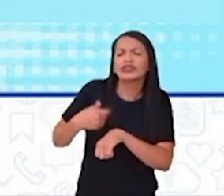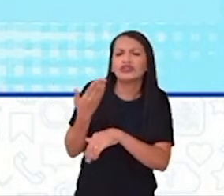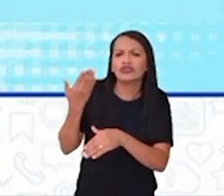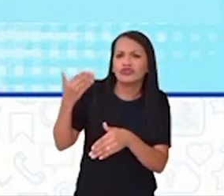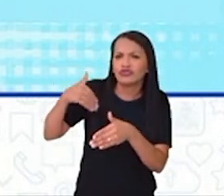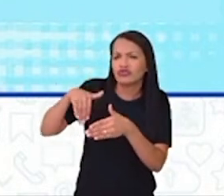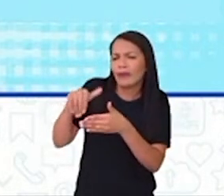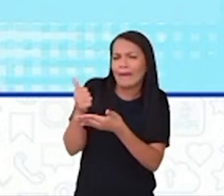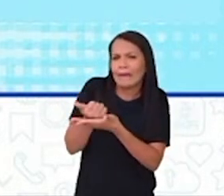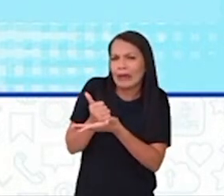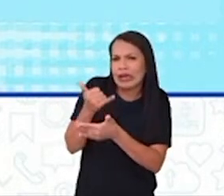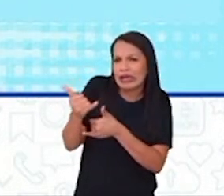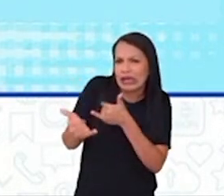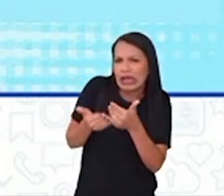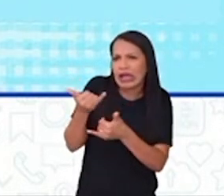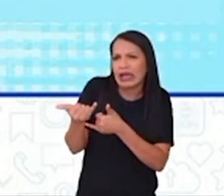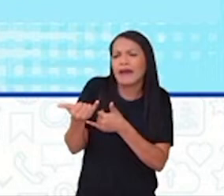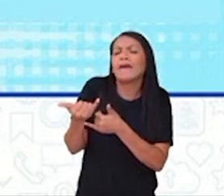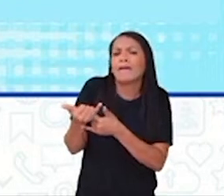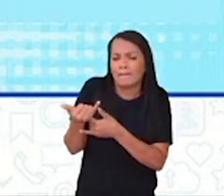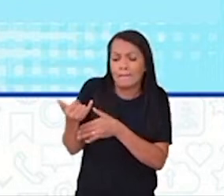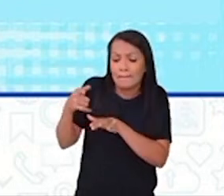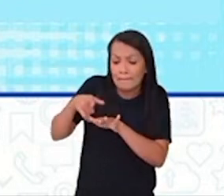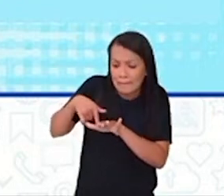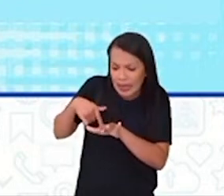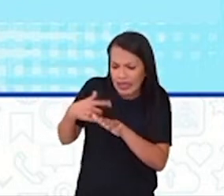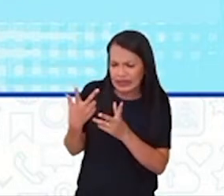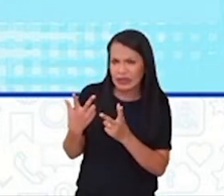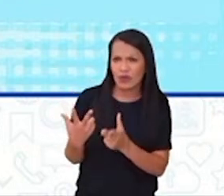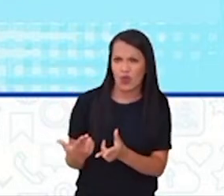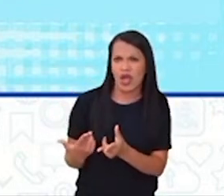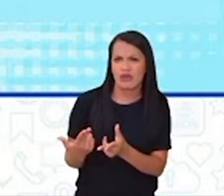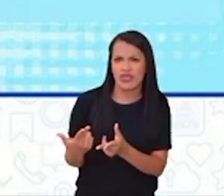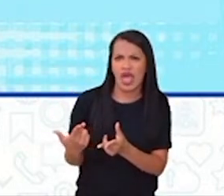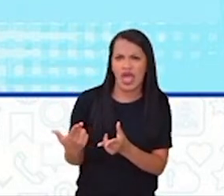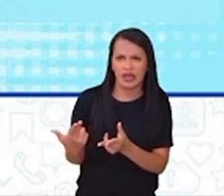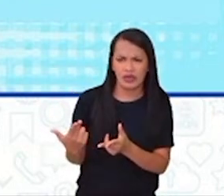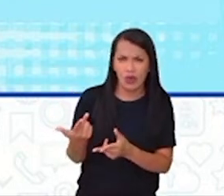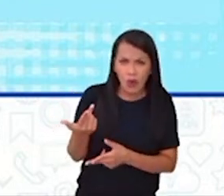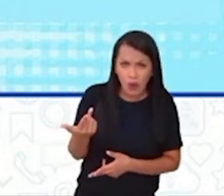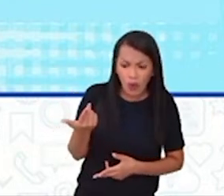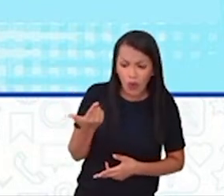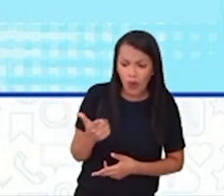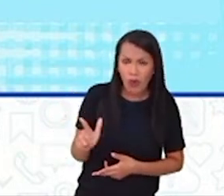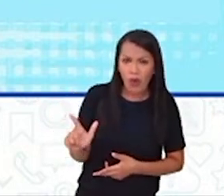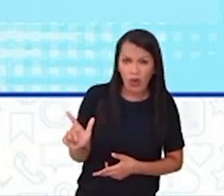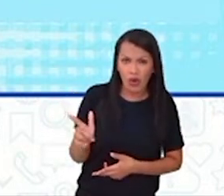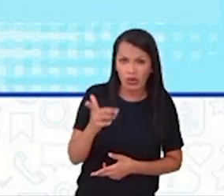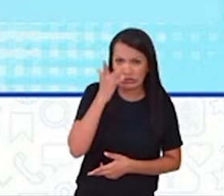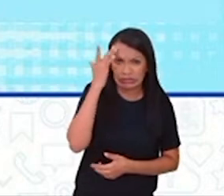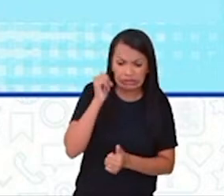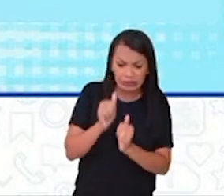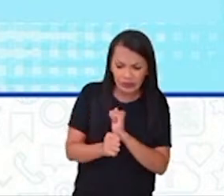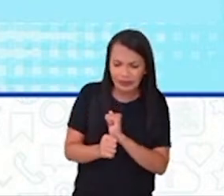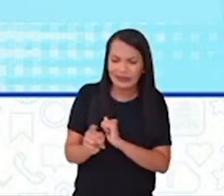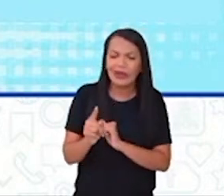justiça, né? A gente pode dizer que... porque em pé de igualdade sempre puxa um pouco para a competição,